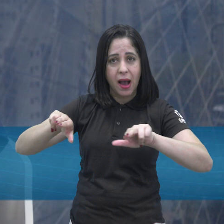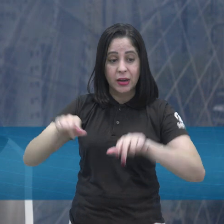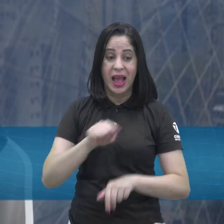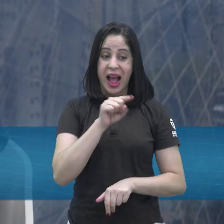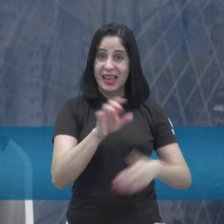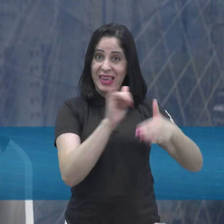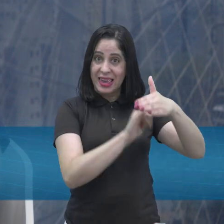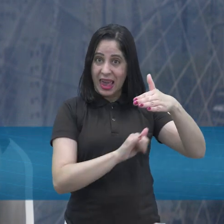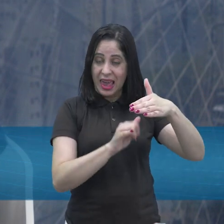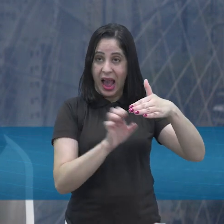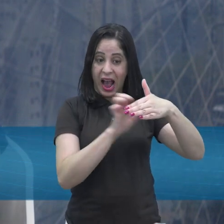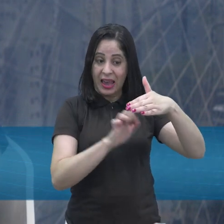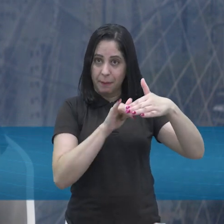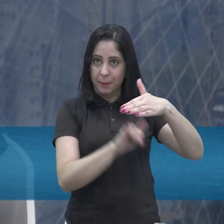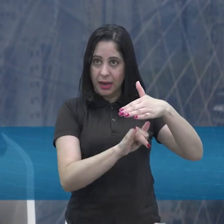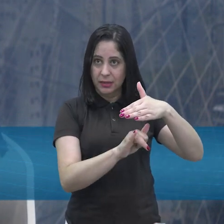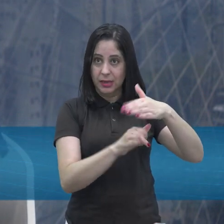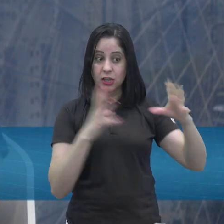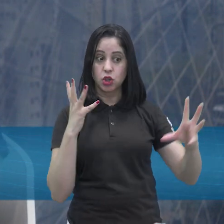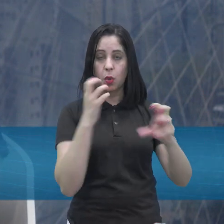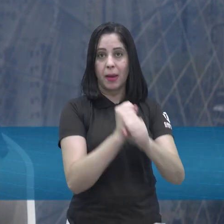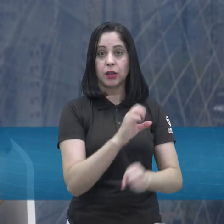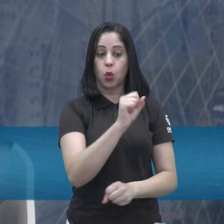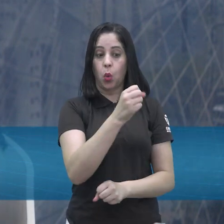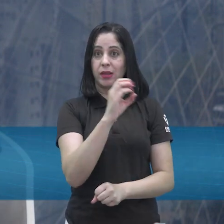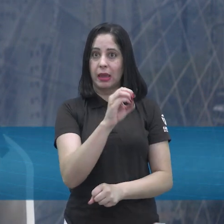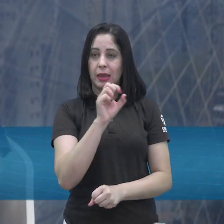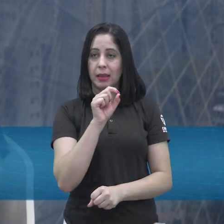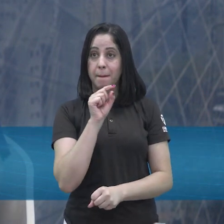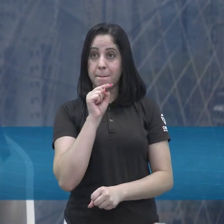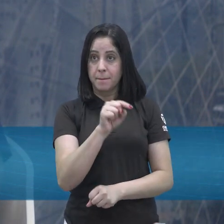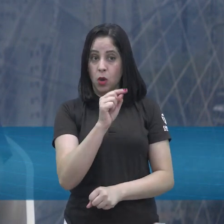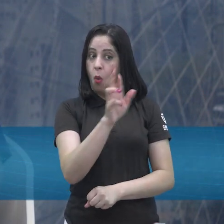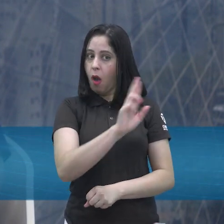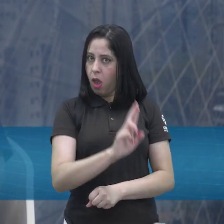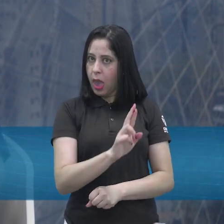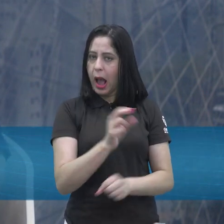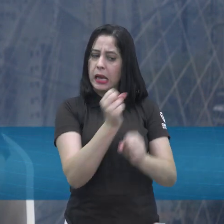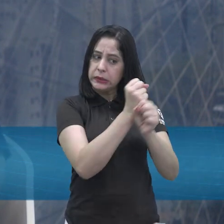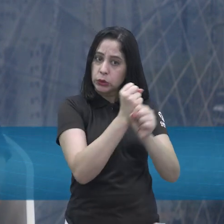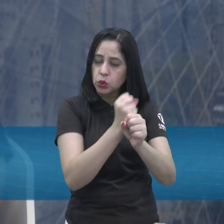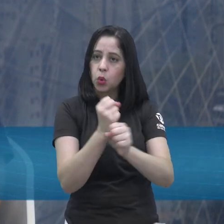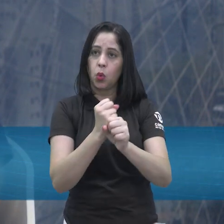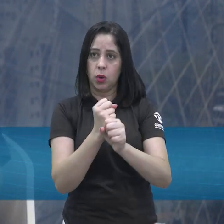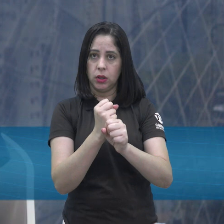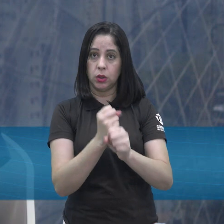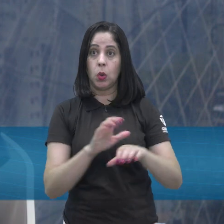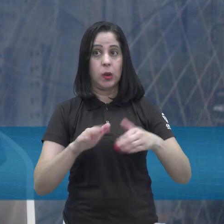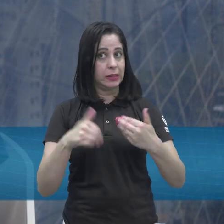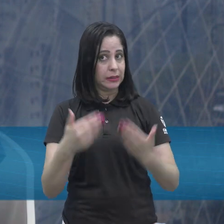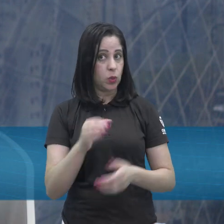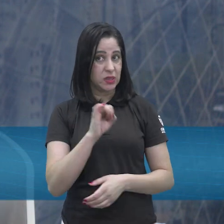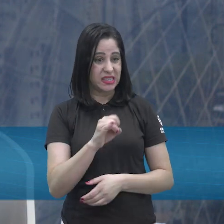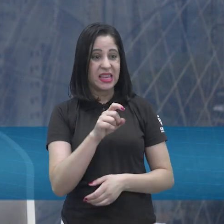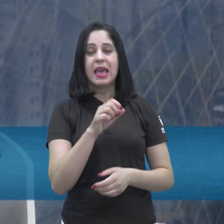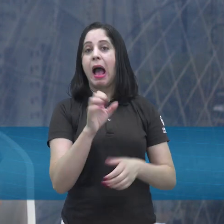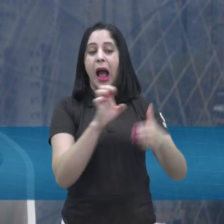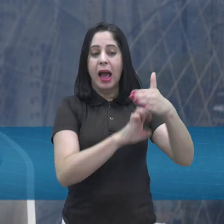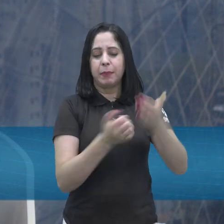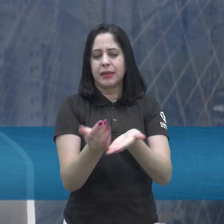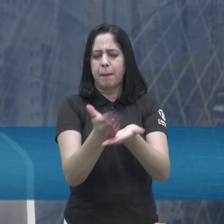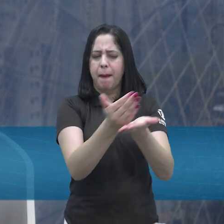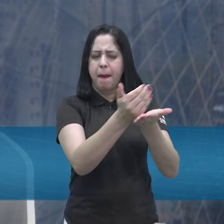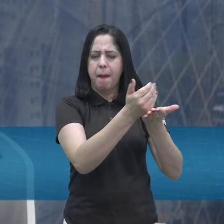aí um faturamento de até R$81 mil ao ano, e esse faturamento, ele permite a essa empresa, que ela fazendo